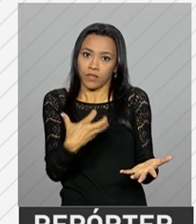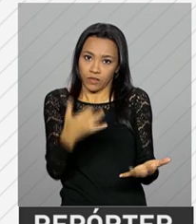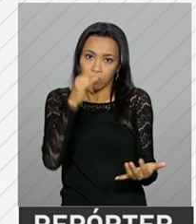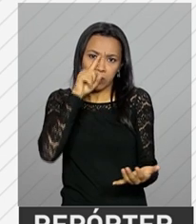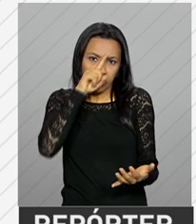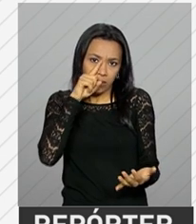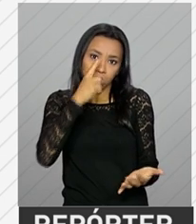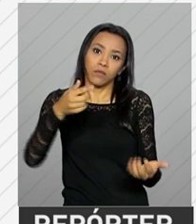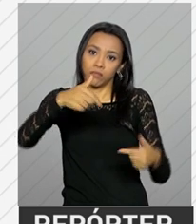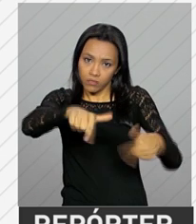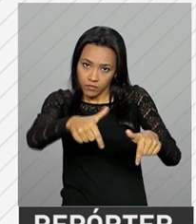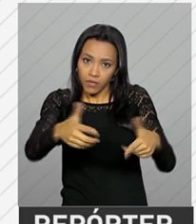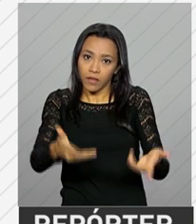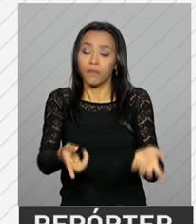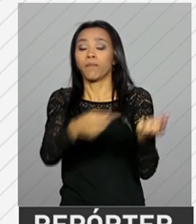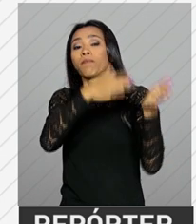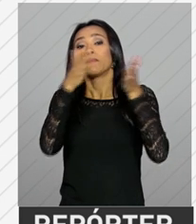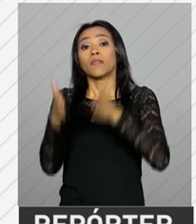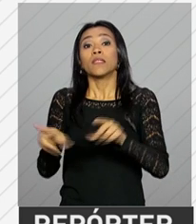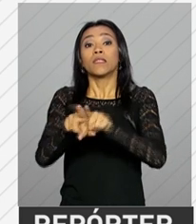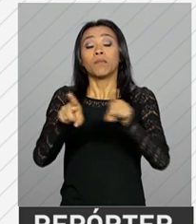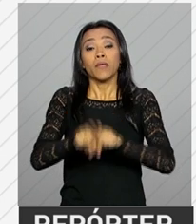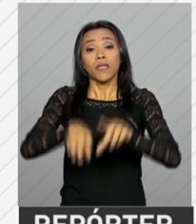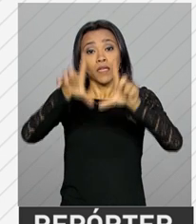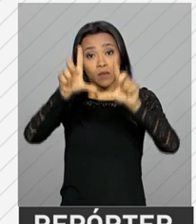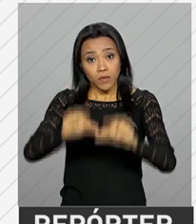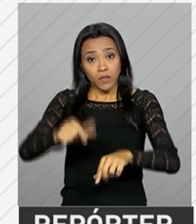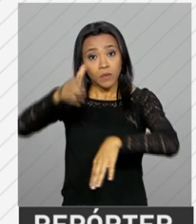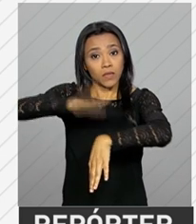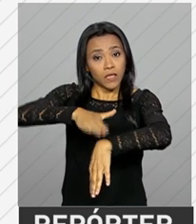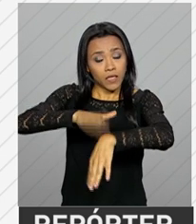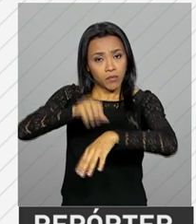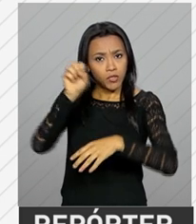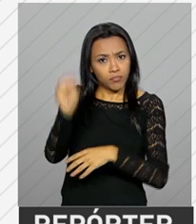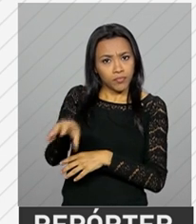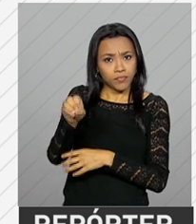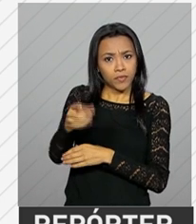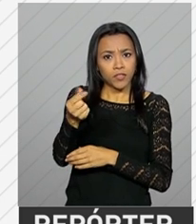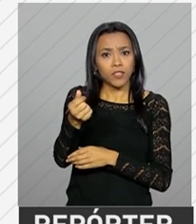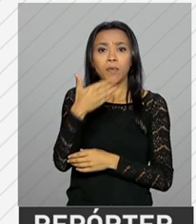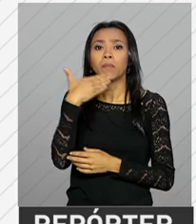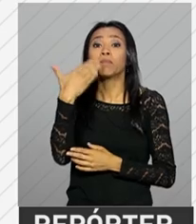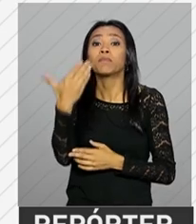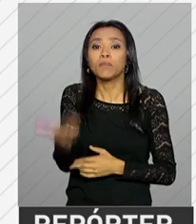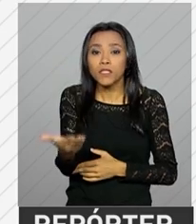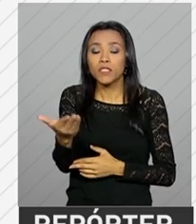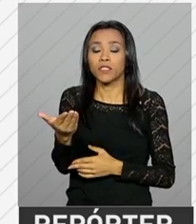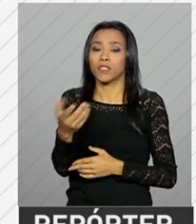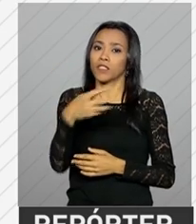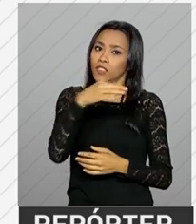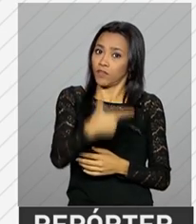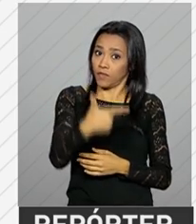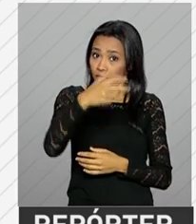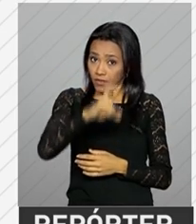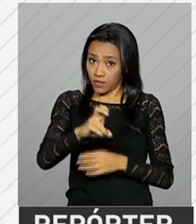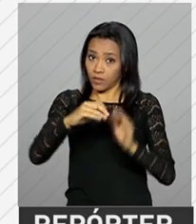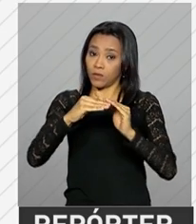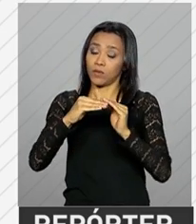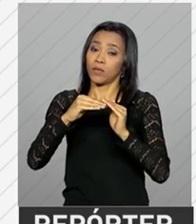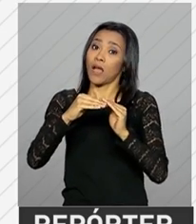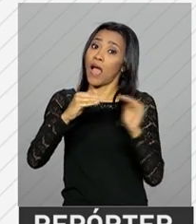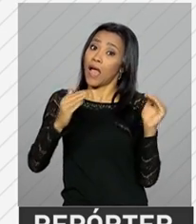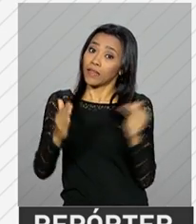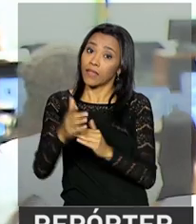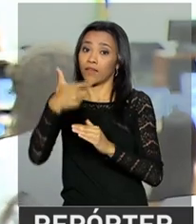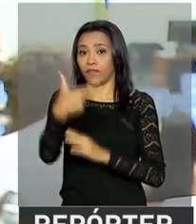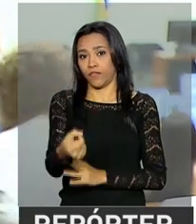A reforma também diminui o tempo mínimo de contribuição para pedir a aposentadoria, de 25 para até